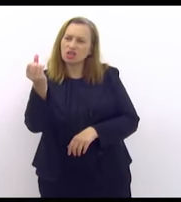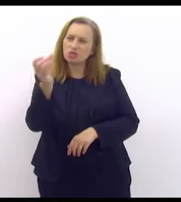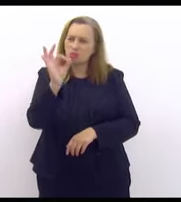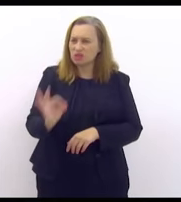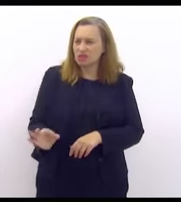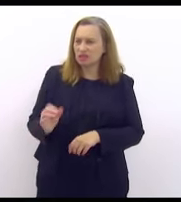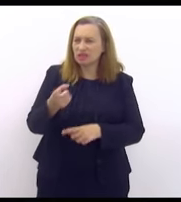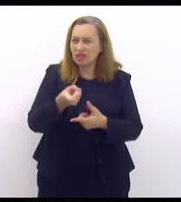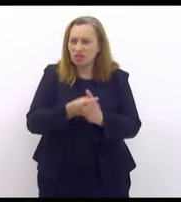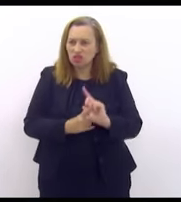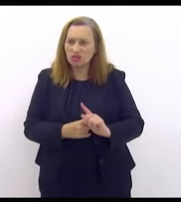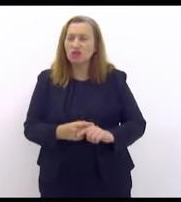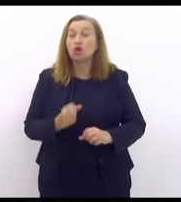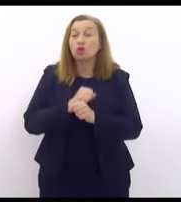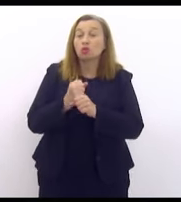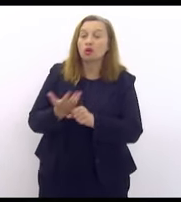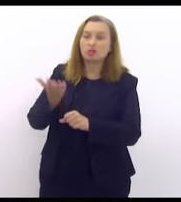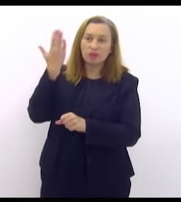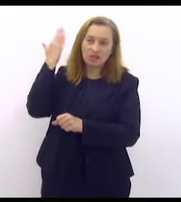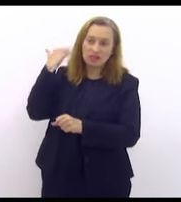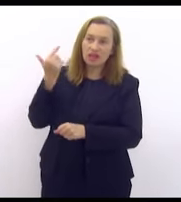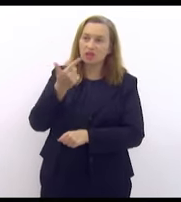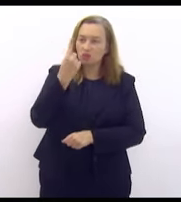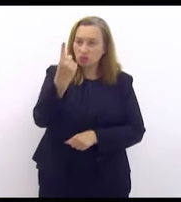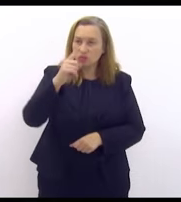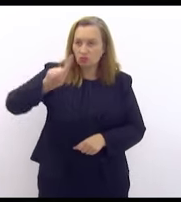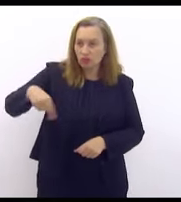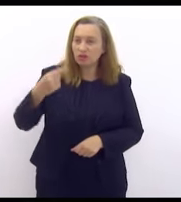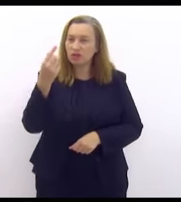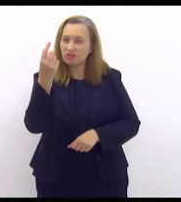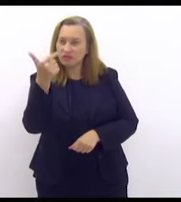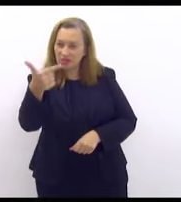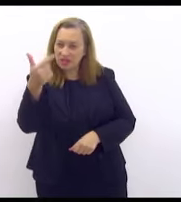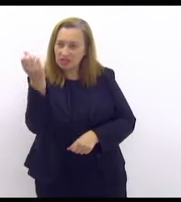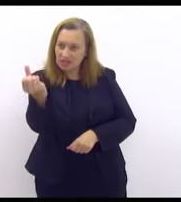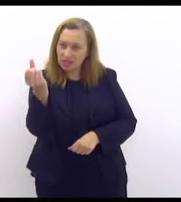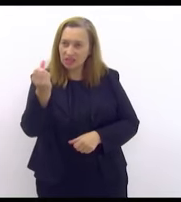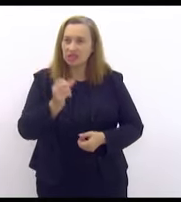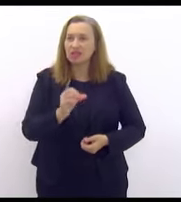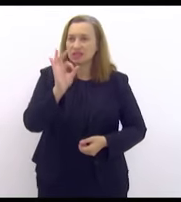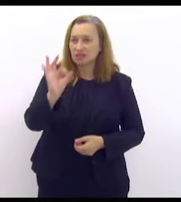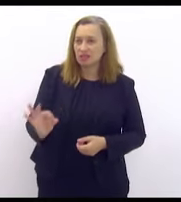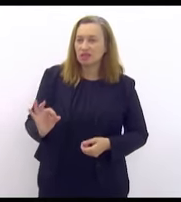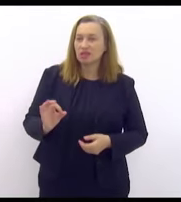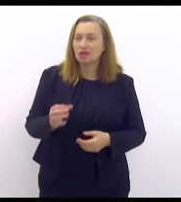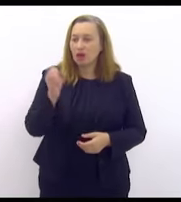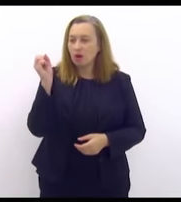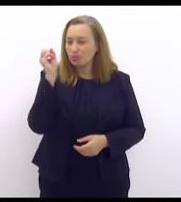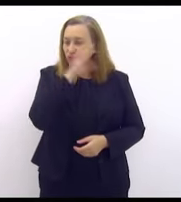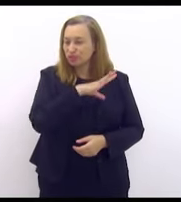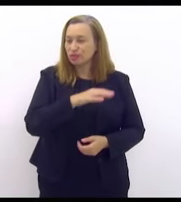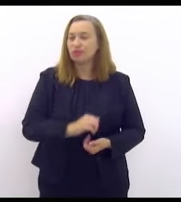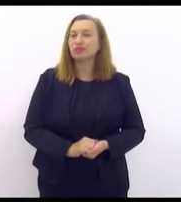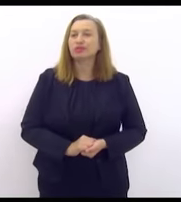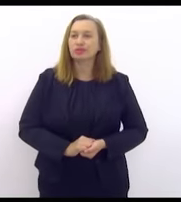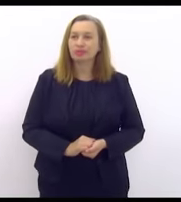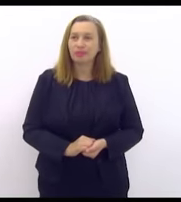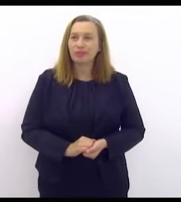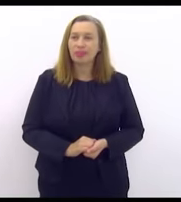ano passado, 1,26% da dívida total. Chega a ser um absurdo. E por que que os